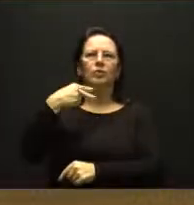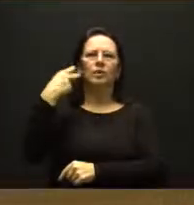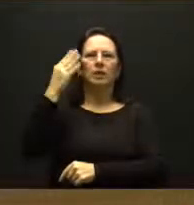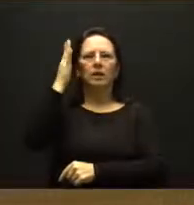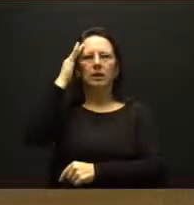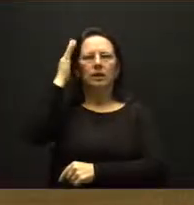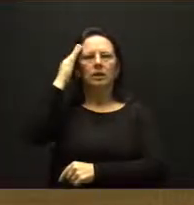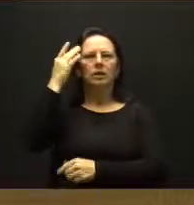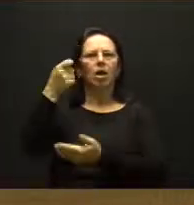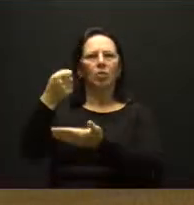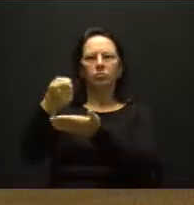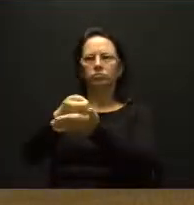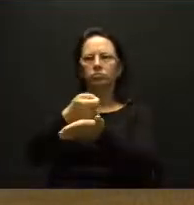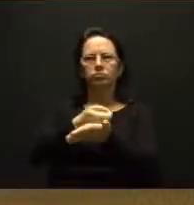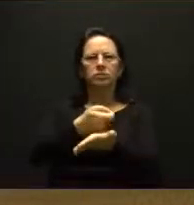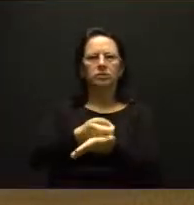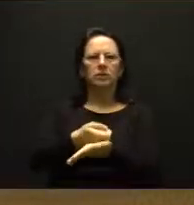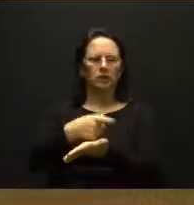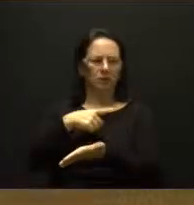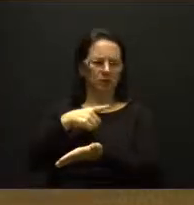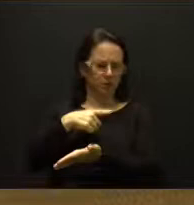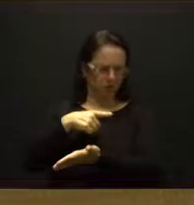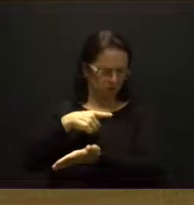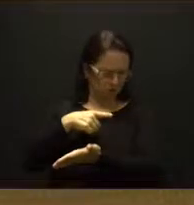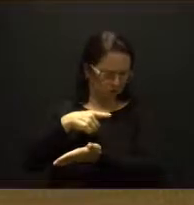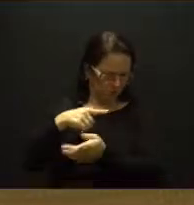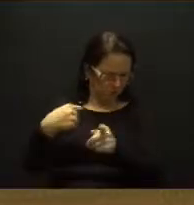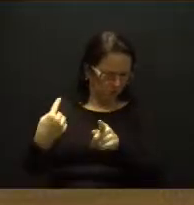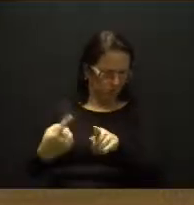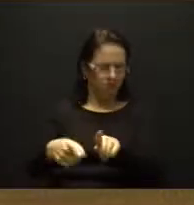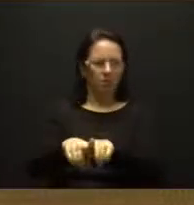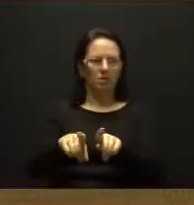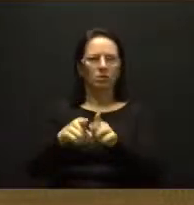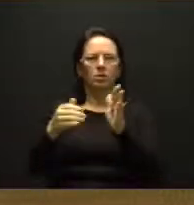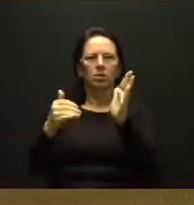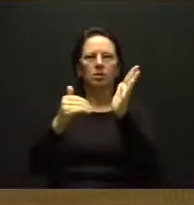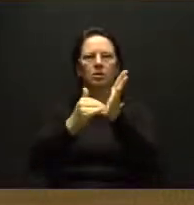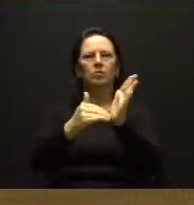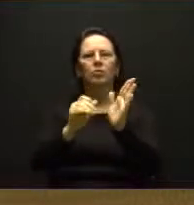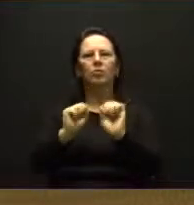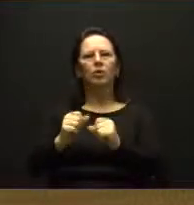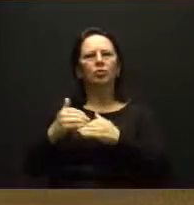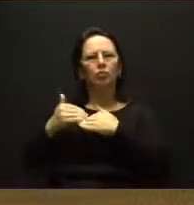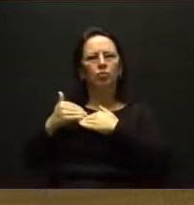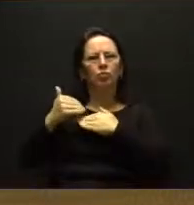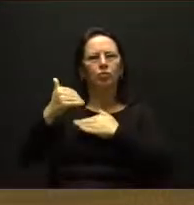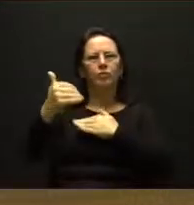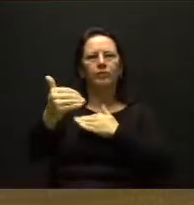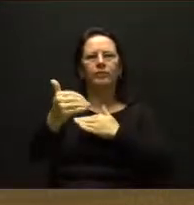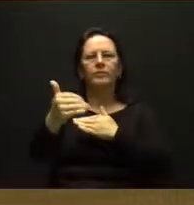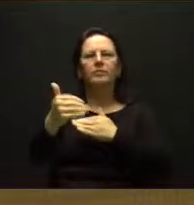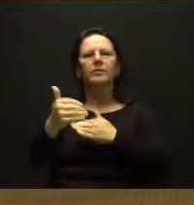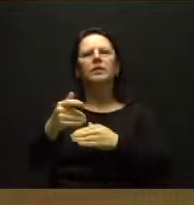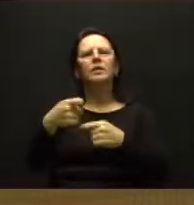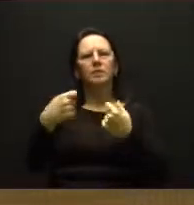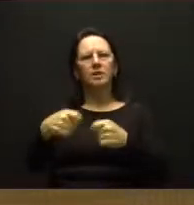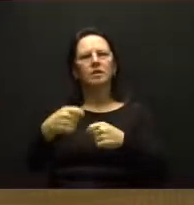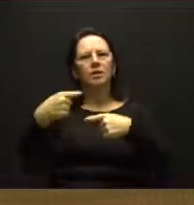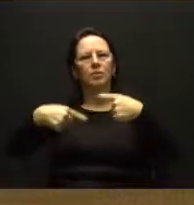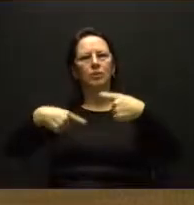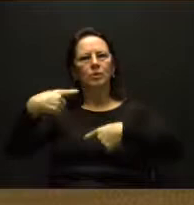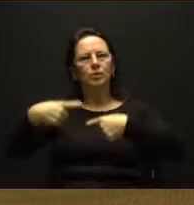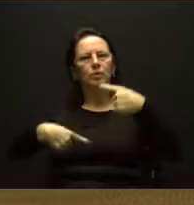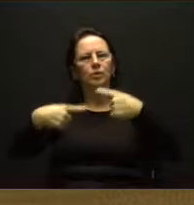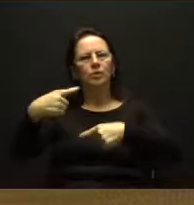sabe da determinação temos claro nossos limites e entendemos que podemos ir além mas é claro que precisamos discutir